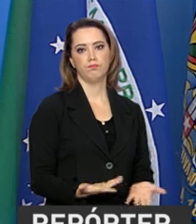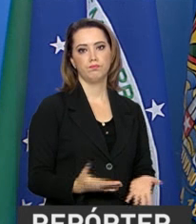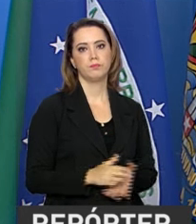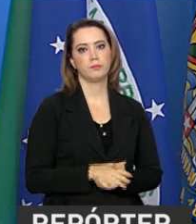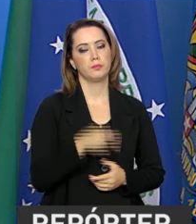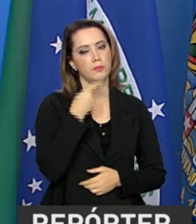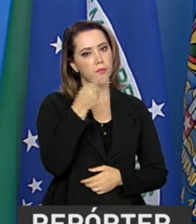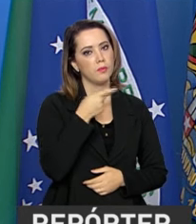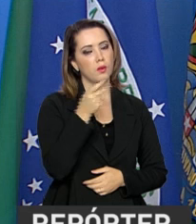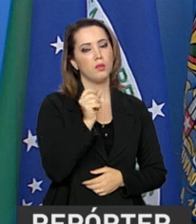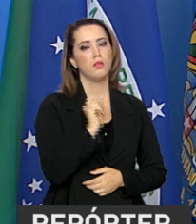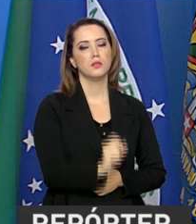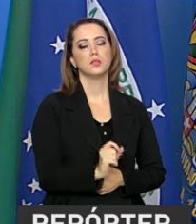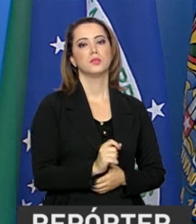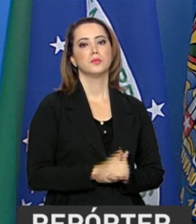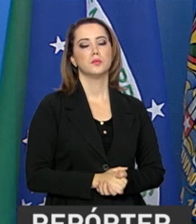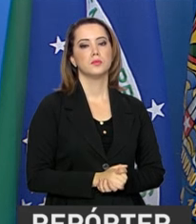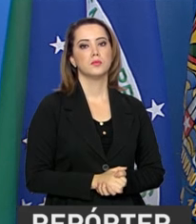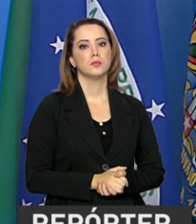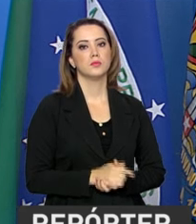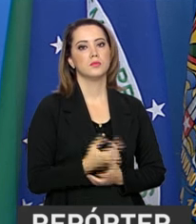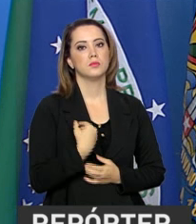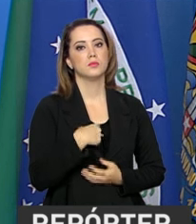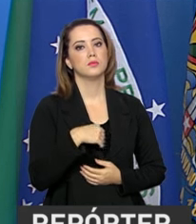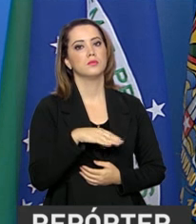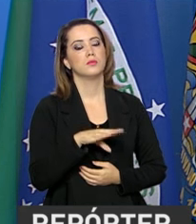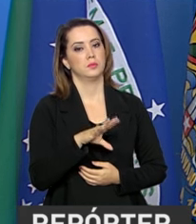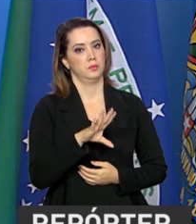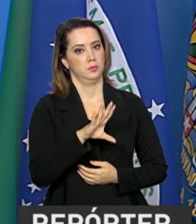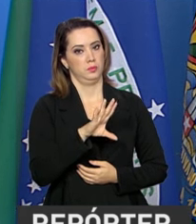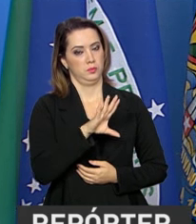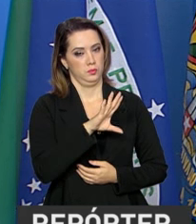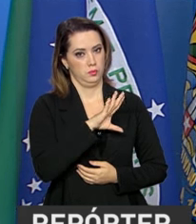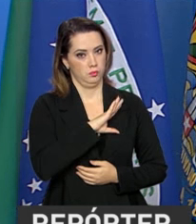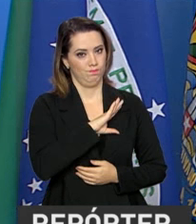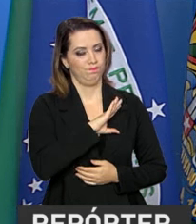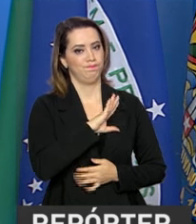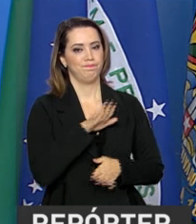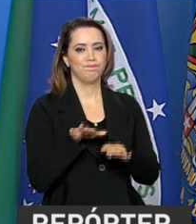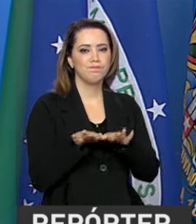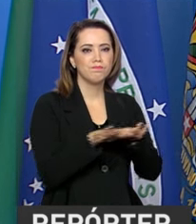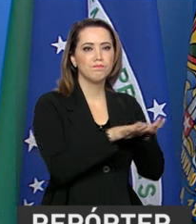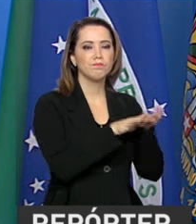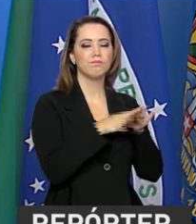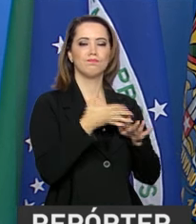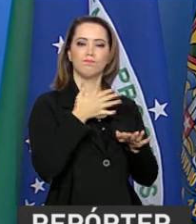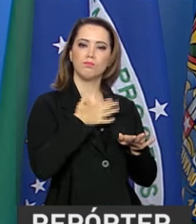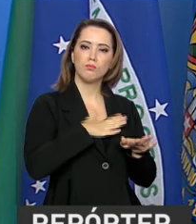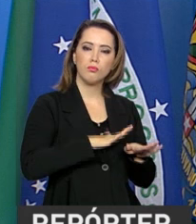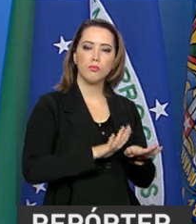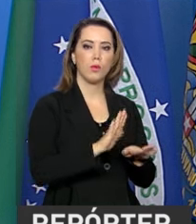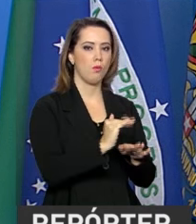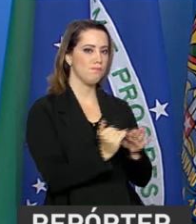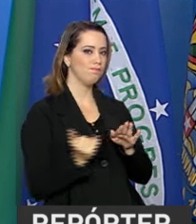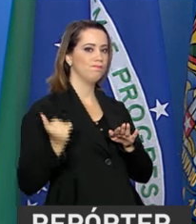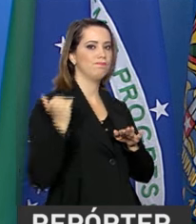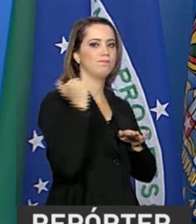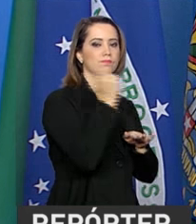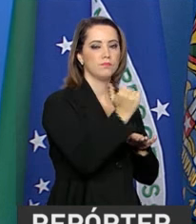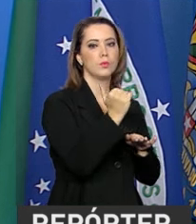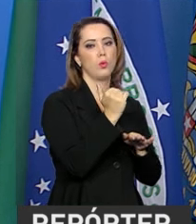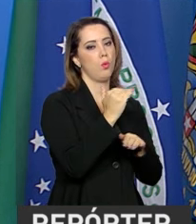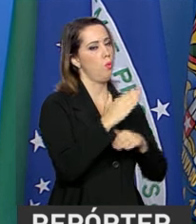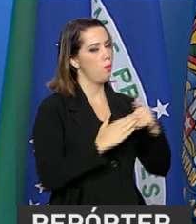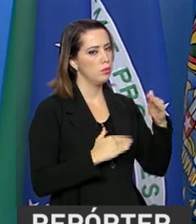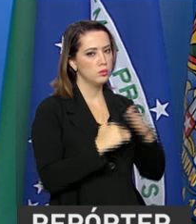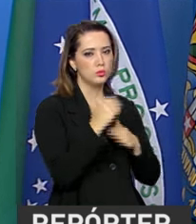para dizer que a nossa honorabilidade está acima de